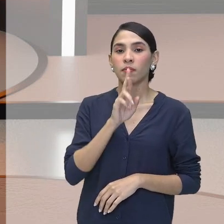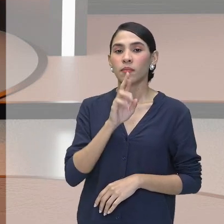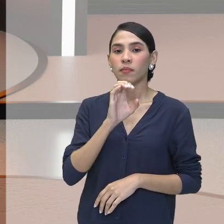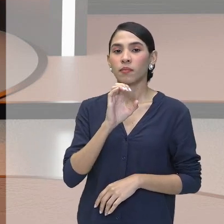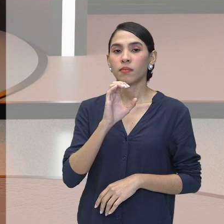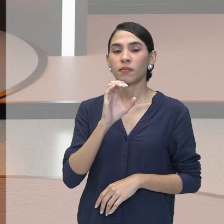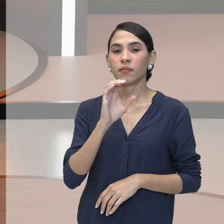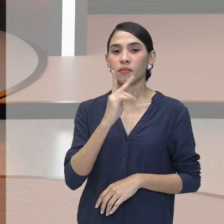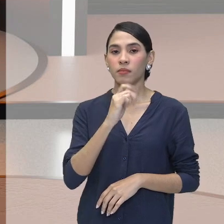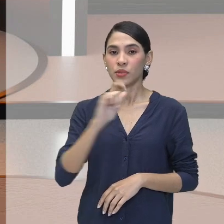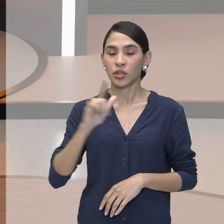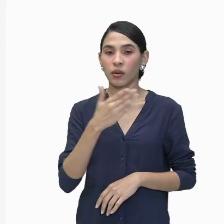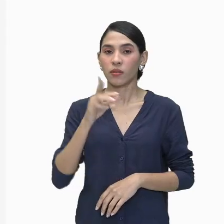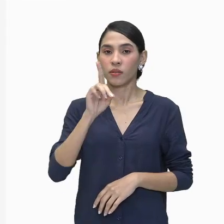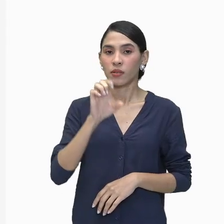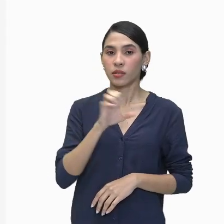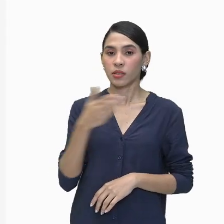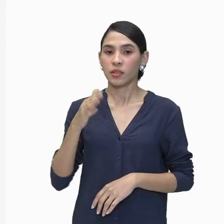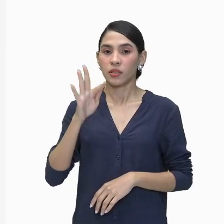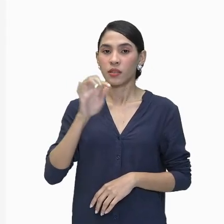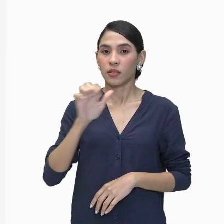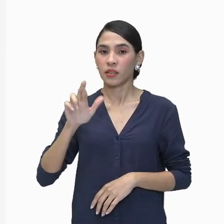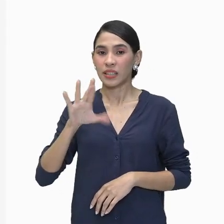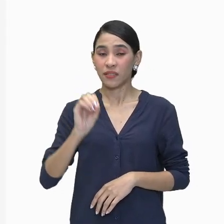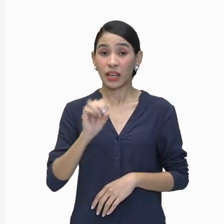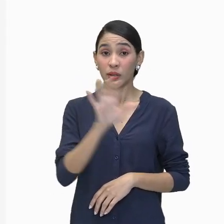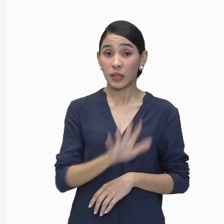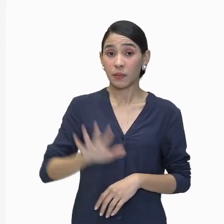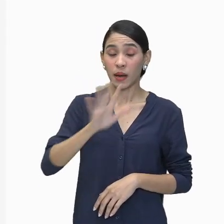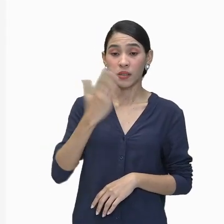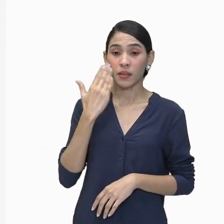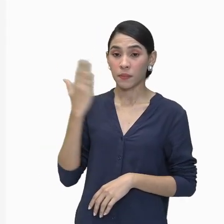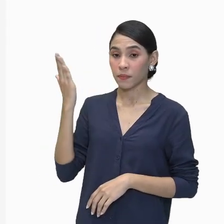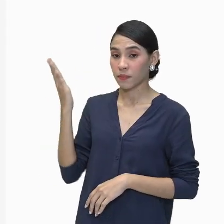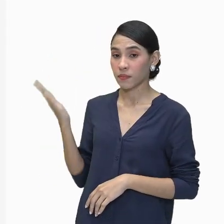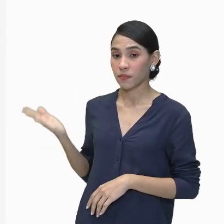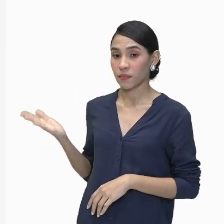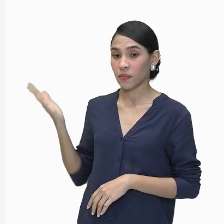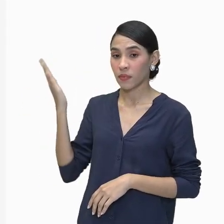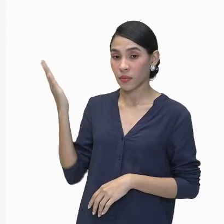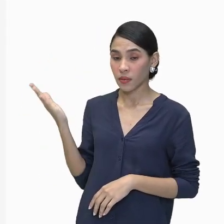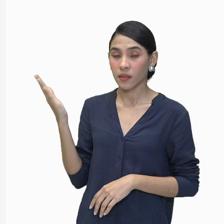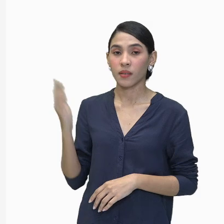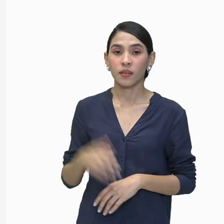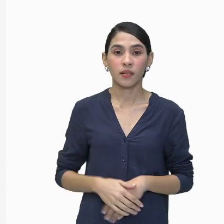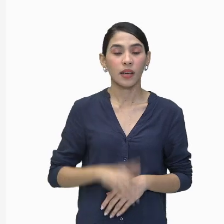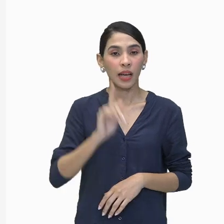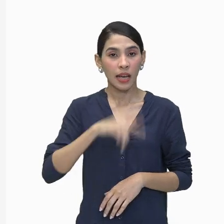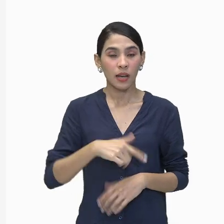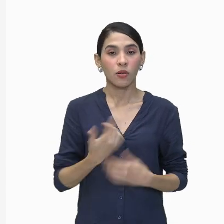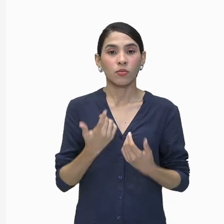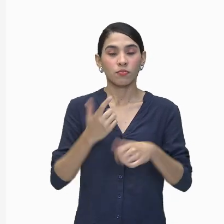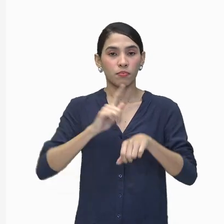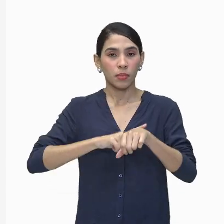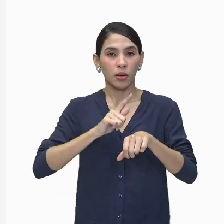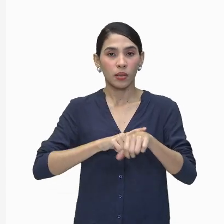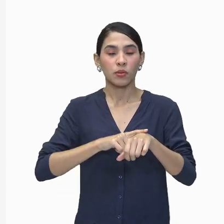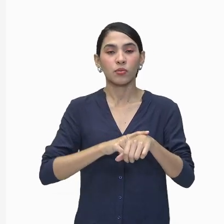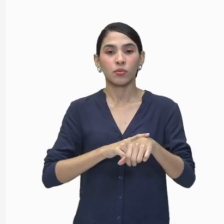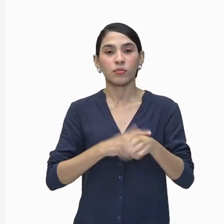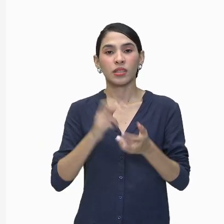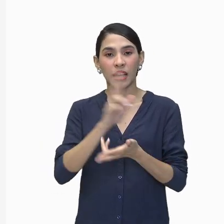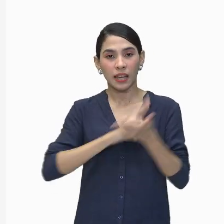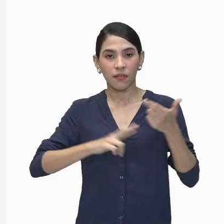de Ferro. Aqui nós temos uma das imagens, né, que retrata esse momento ali da chamada Revolta da Armada, nesse caso é a